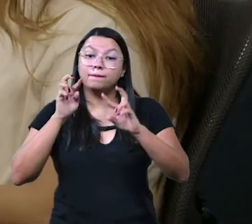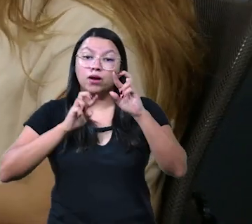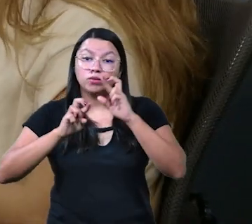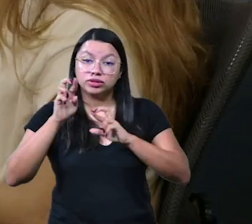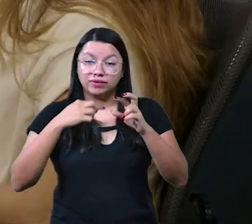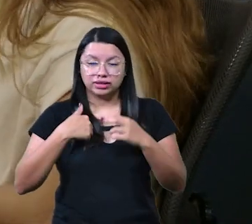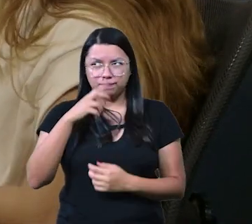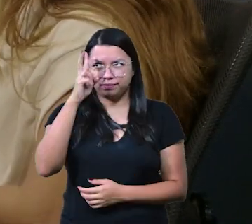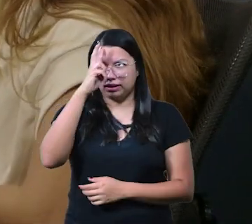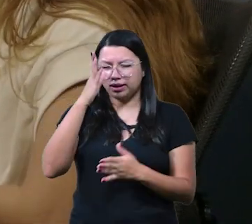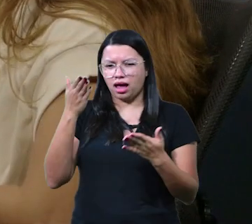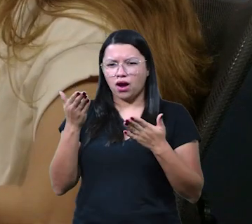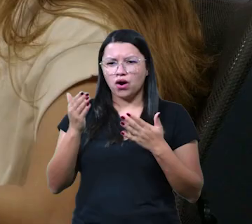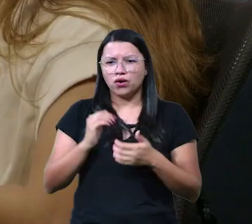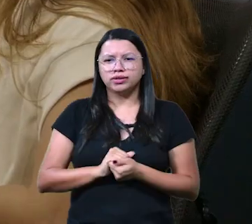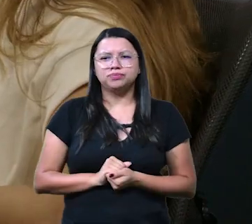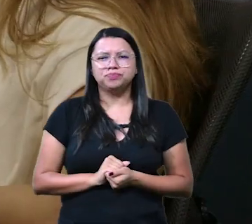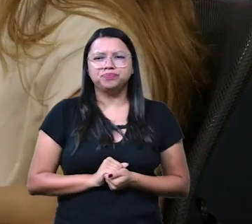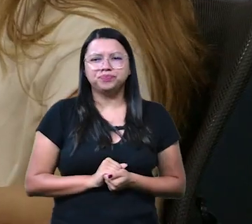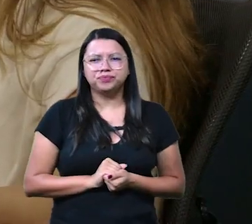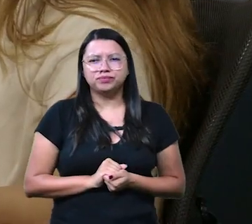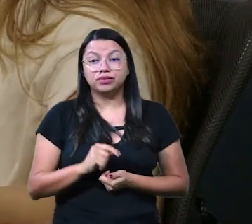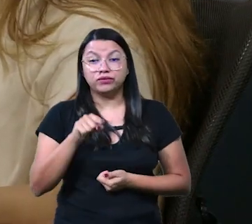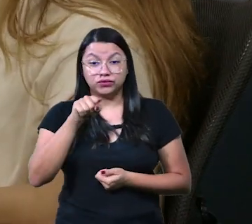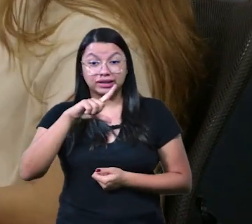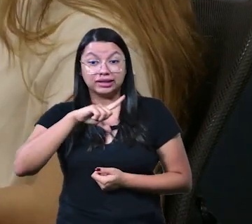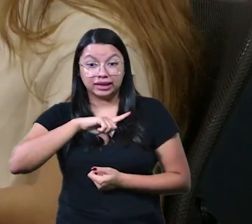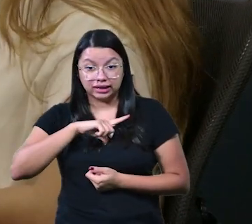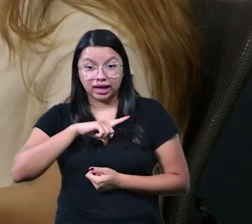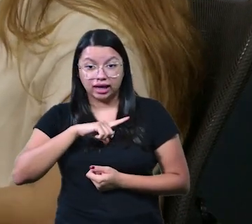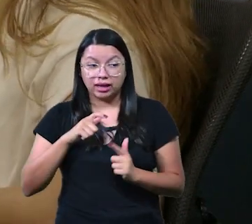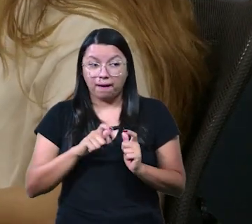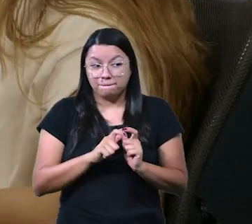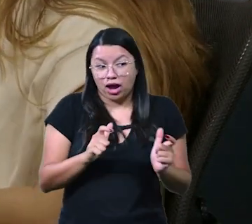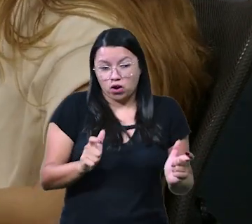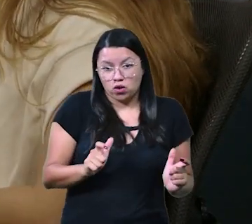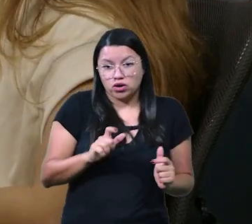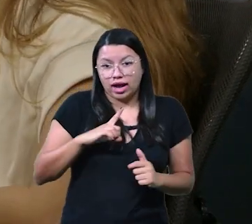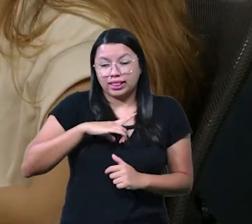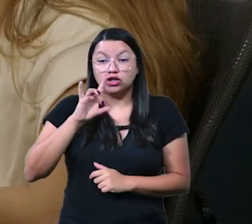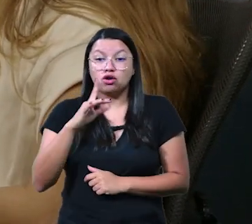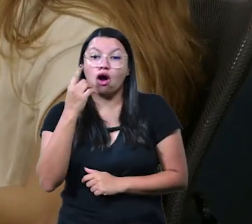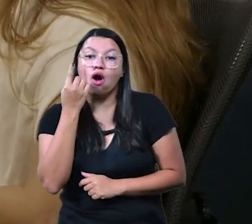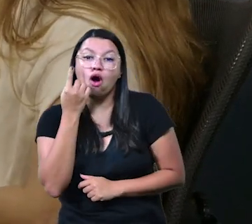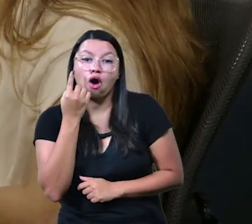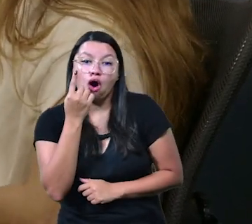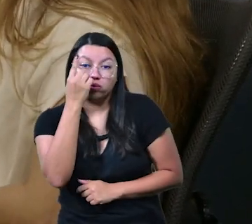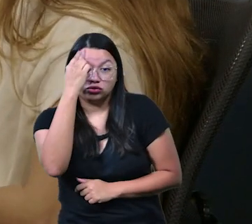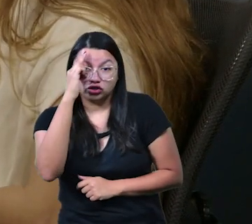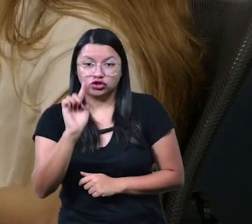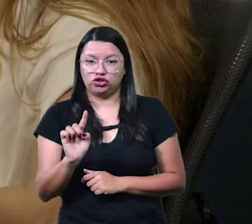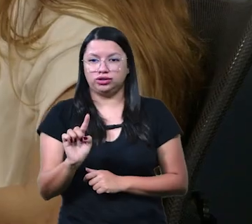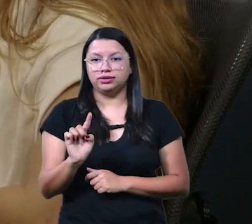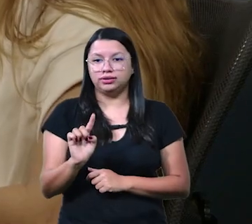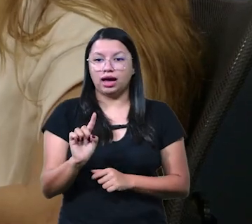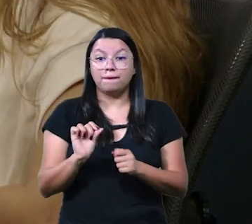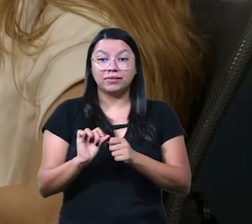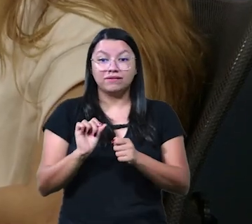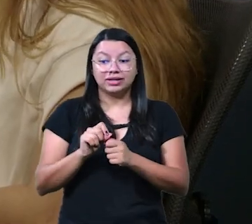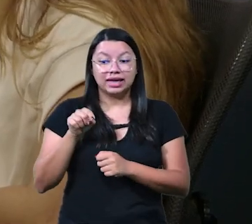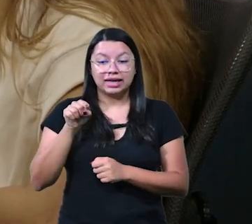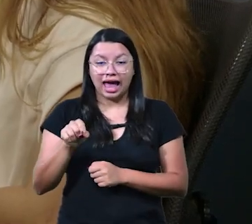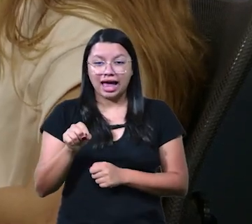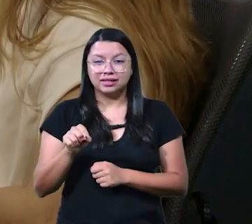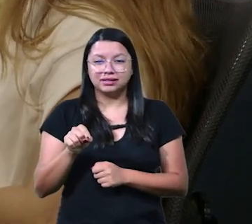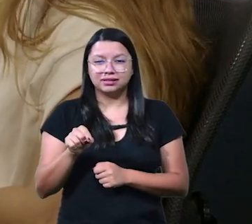lembrei agora é que você tem apenas, na maioria das vezes, tem apenas um dia para fazer com que essa hospedagem